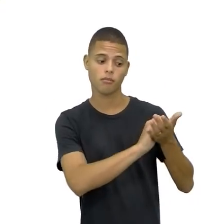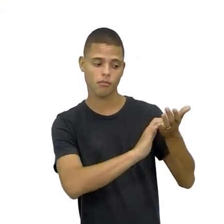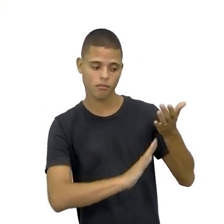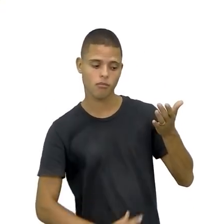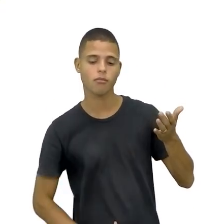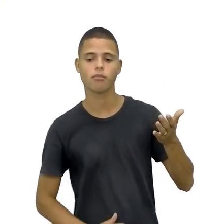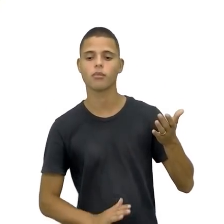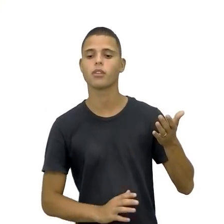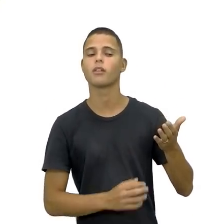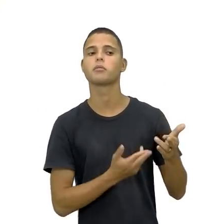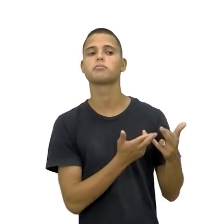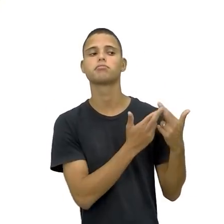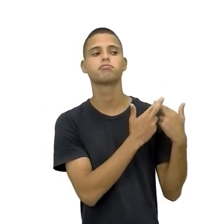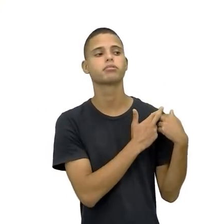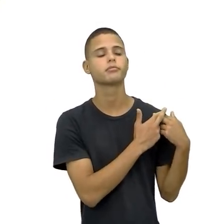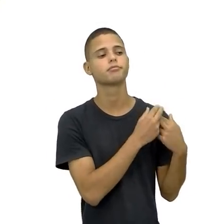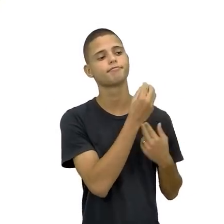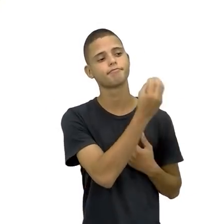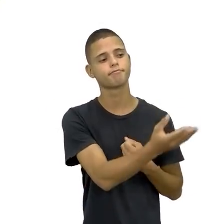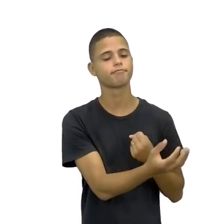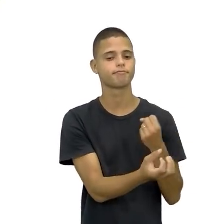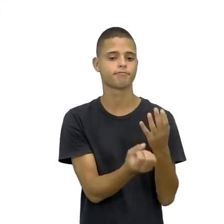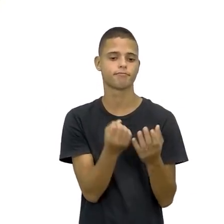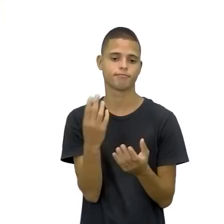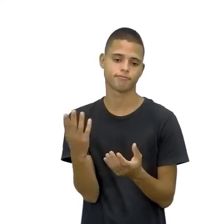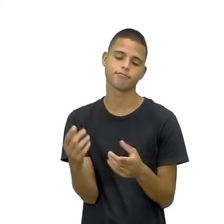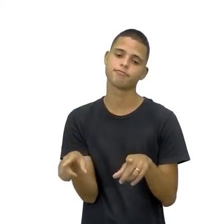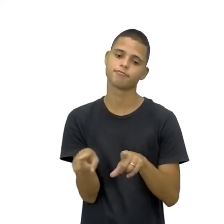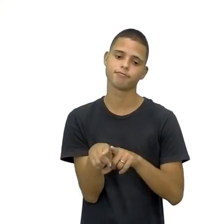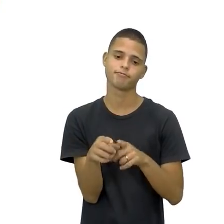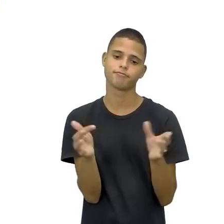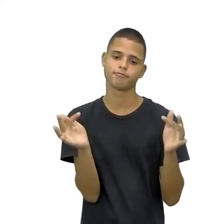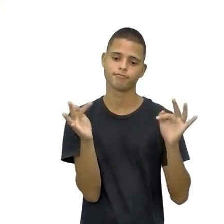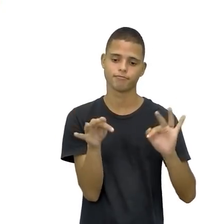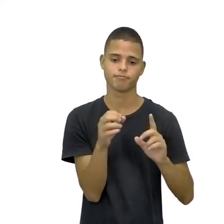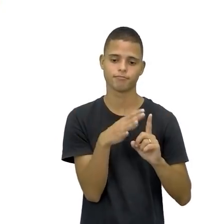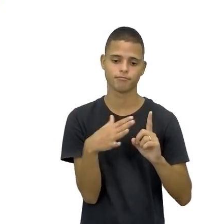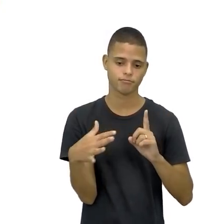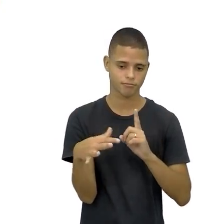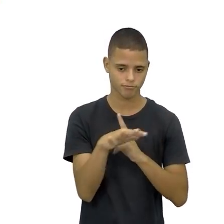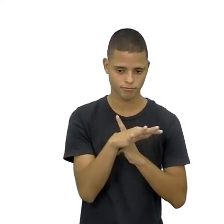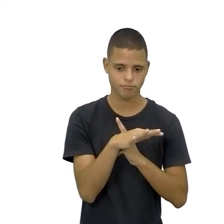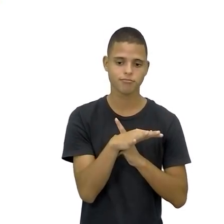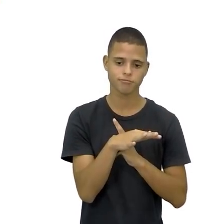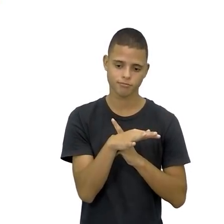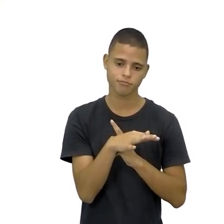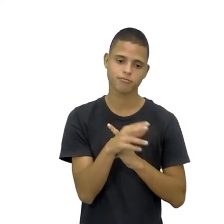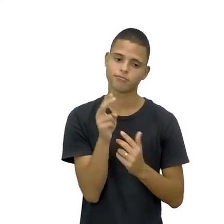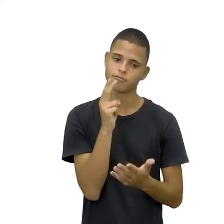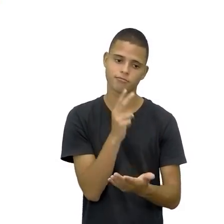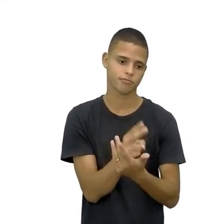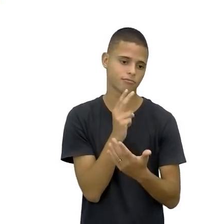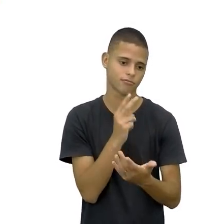grupo, e a socialização, sempre, né? Todo o nosso trabalho tem começo, meio e fim.